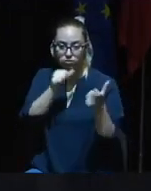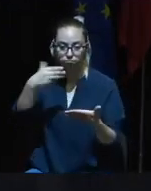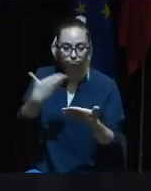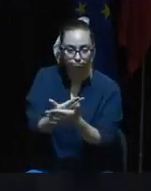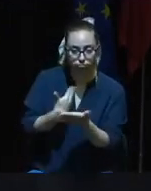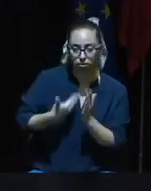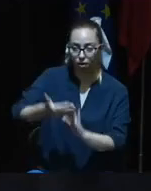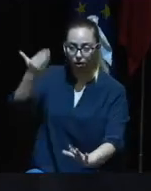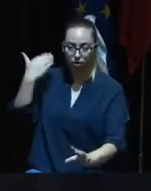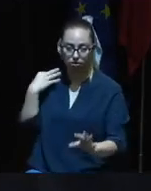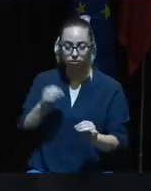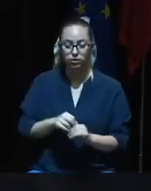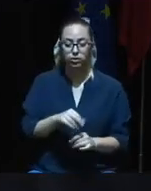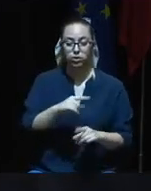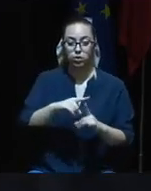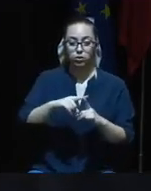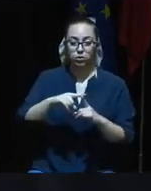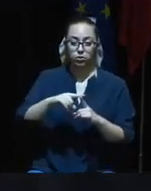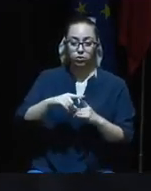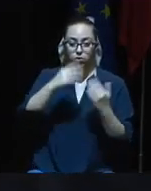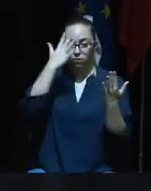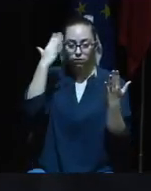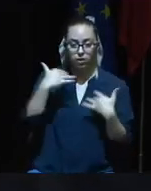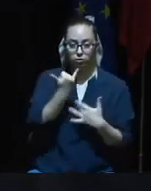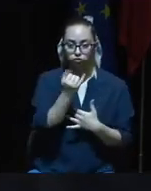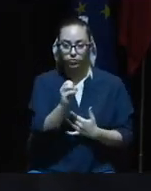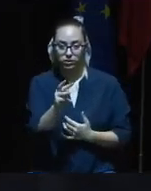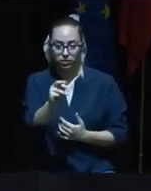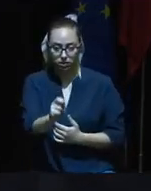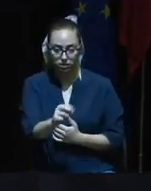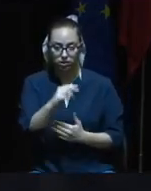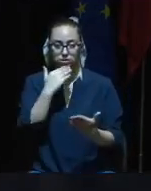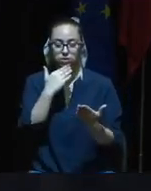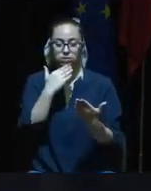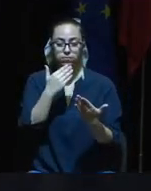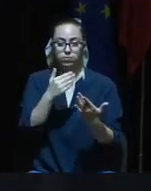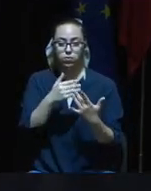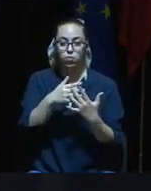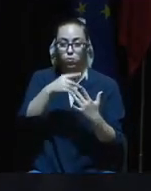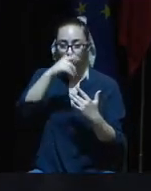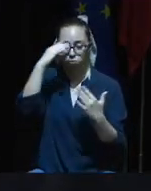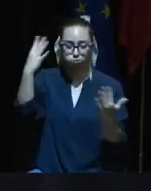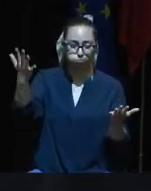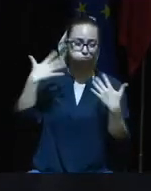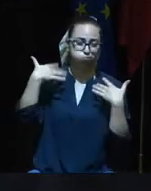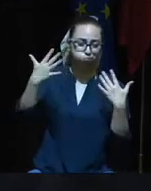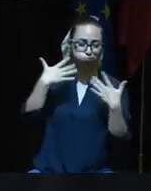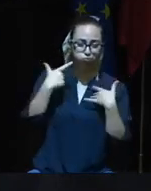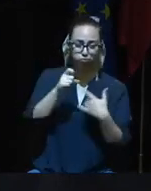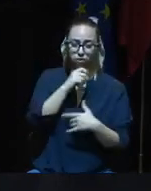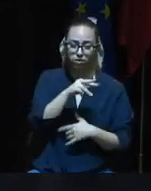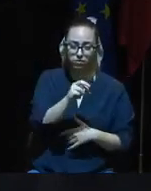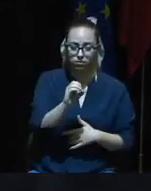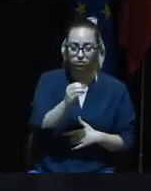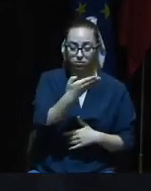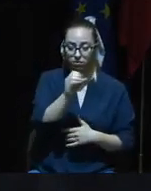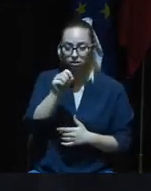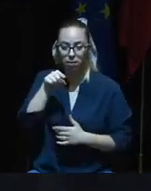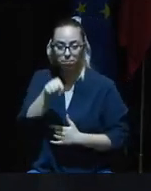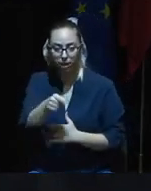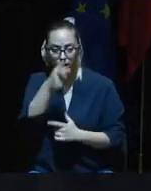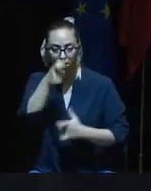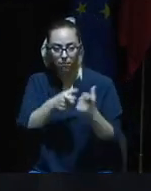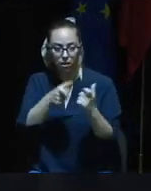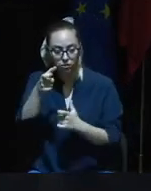habitual no verão 2003 o calor torre provocou a morte as pessoas na Europa ocidental e onda de calor a cerca de duas mil